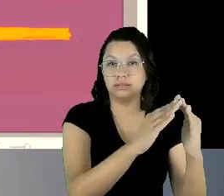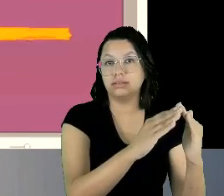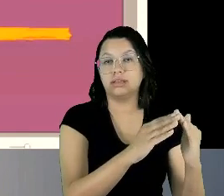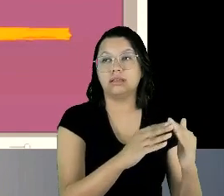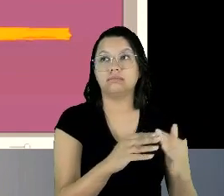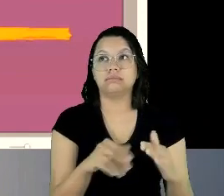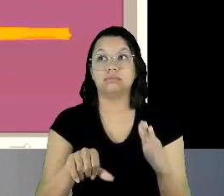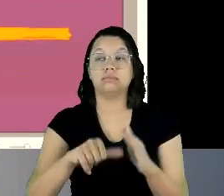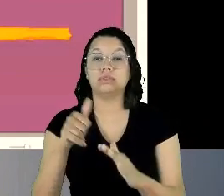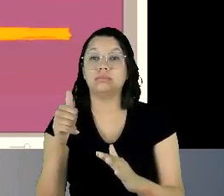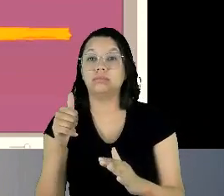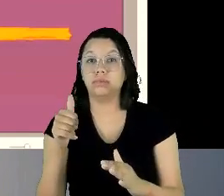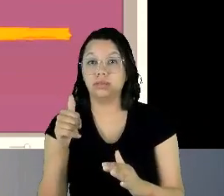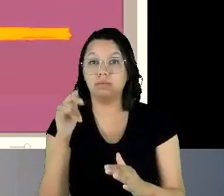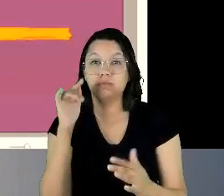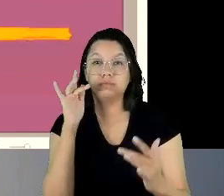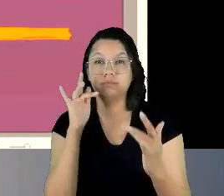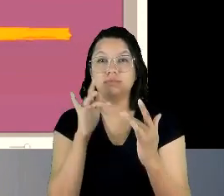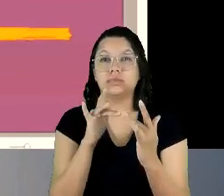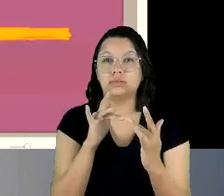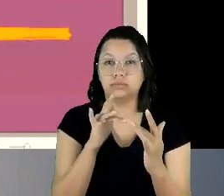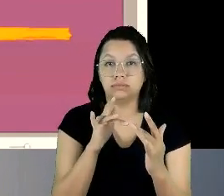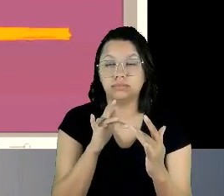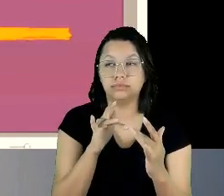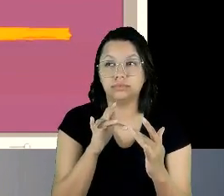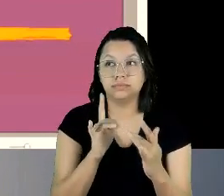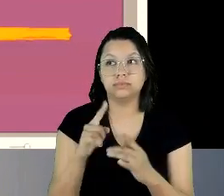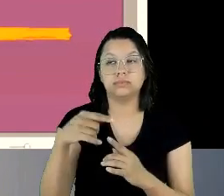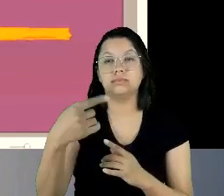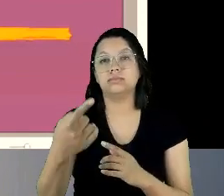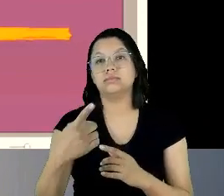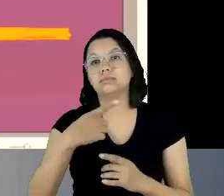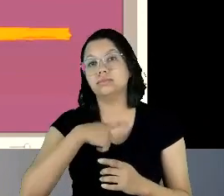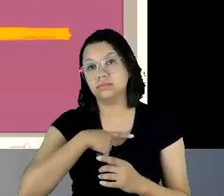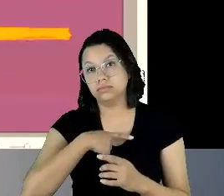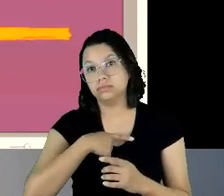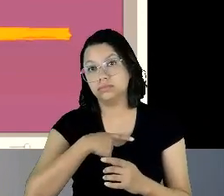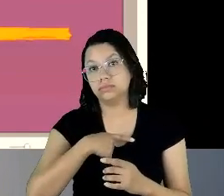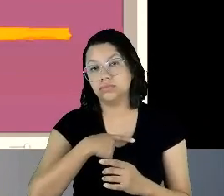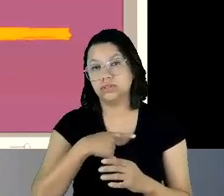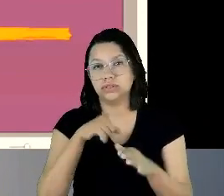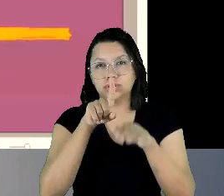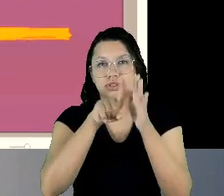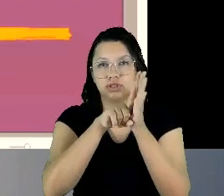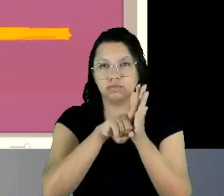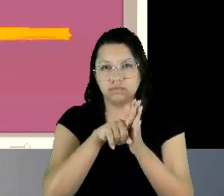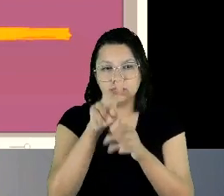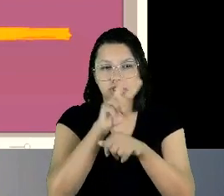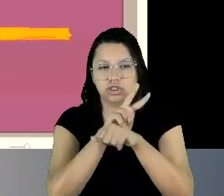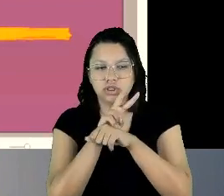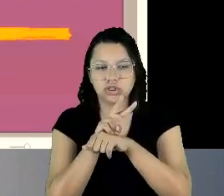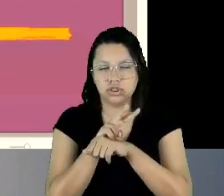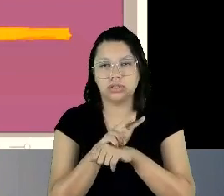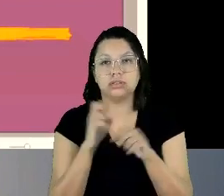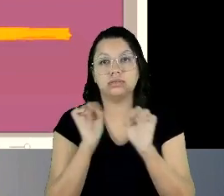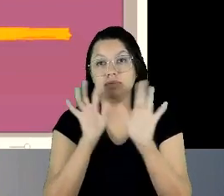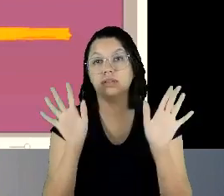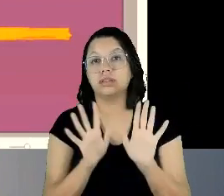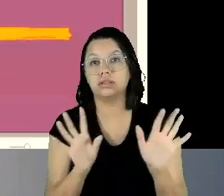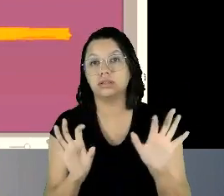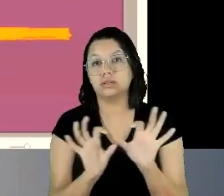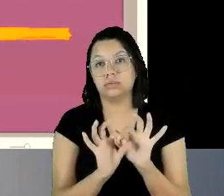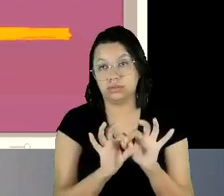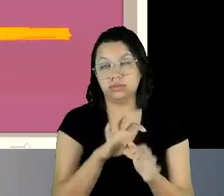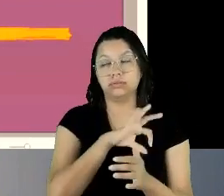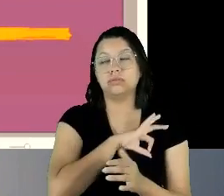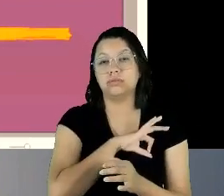Esse é o primeiro canal e o primeiro contato. E depois a gente tem o nível já de investigação, que, claro, está